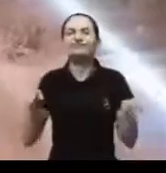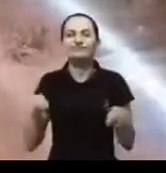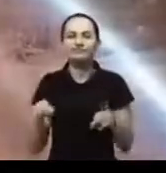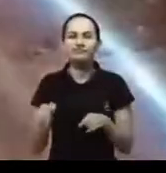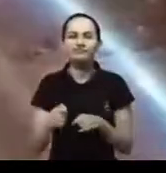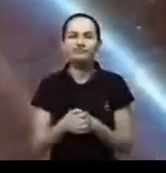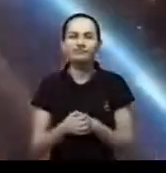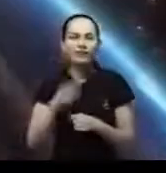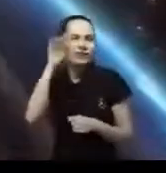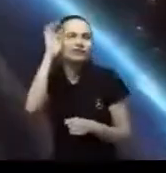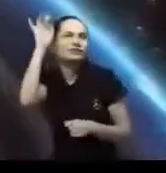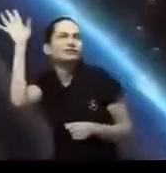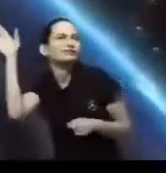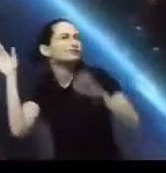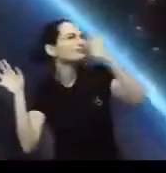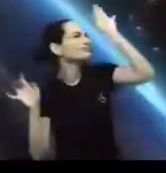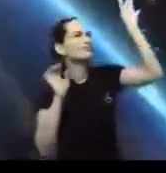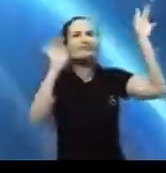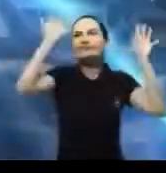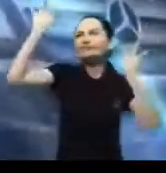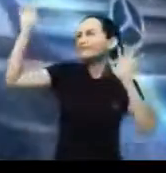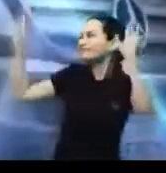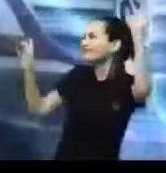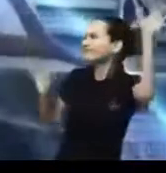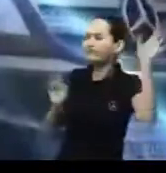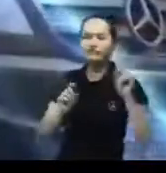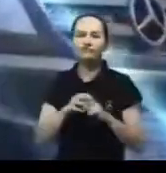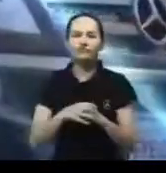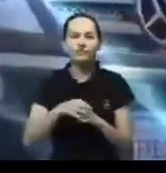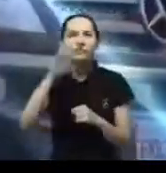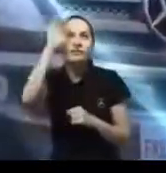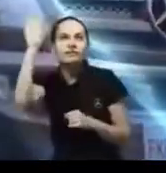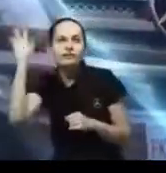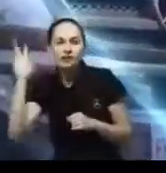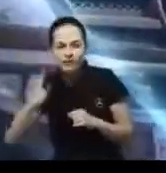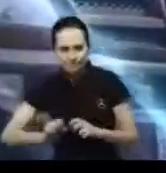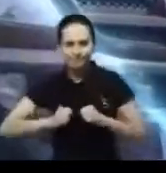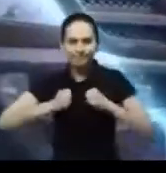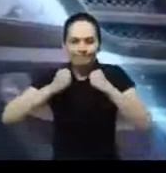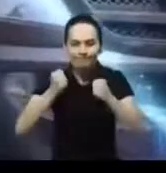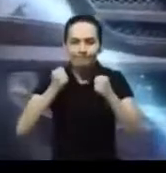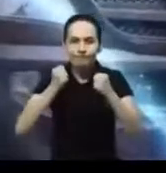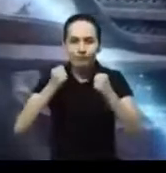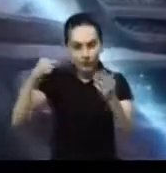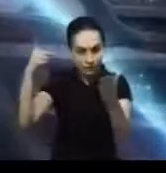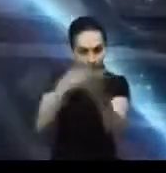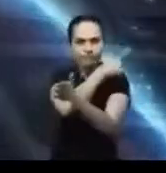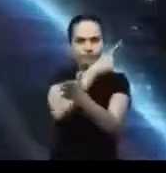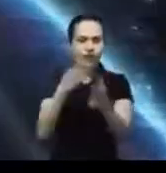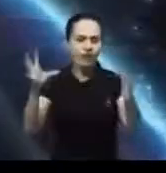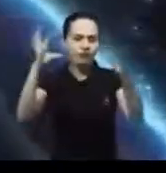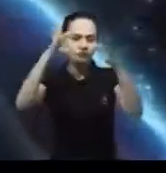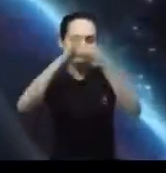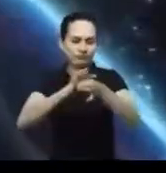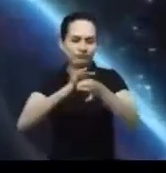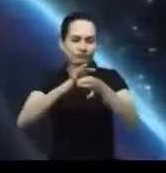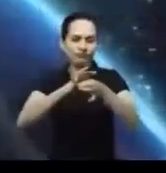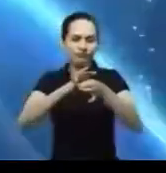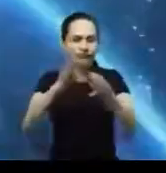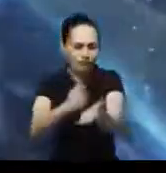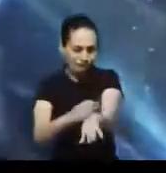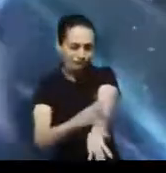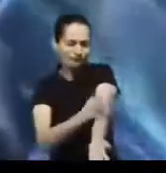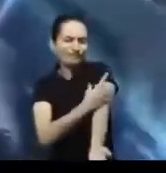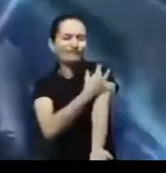acendemos no Sonho de cada um sonhos que potencializam conquistas e Honey emoções